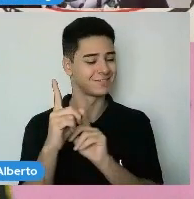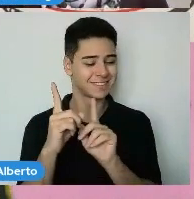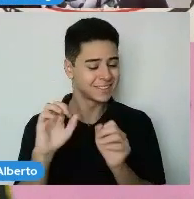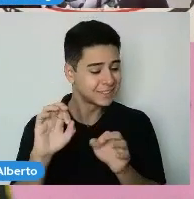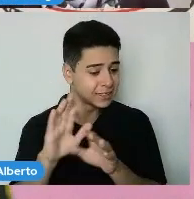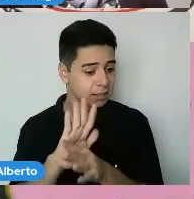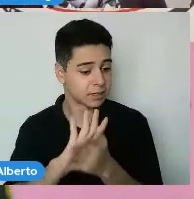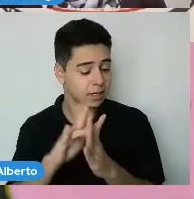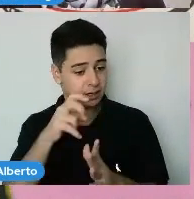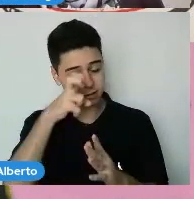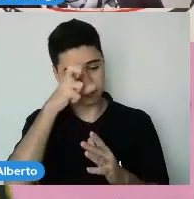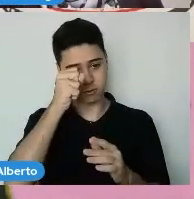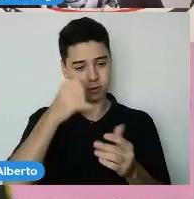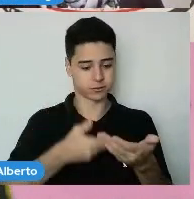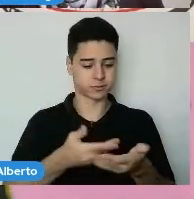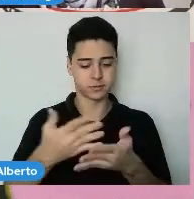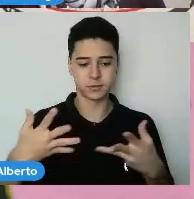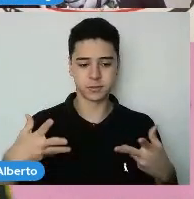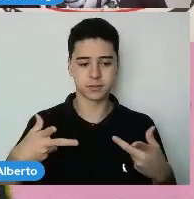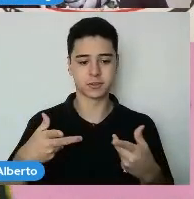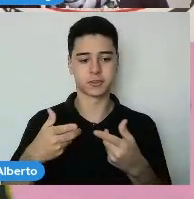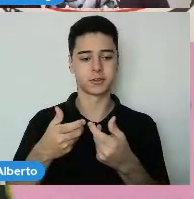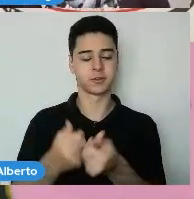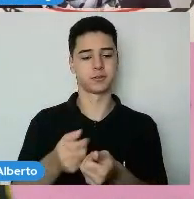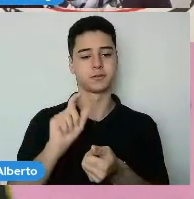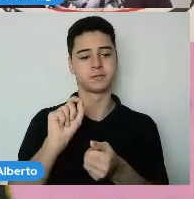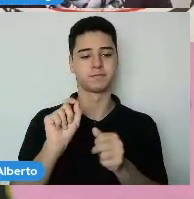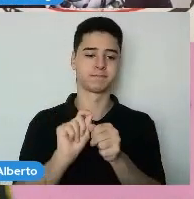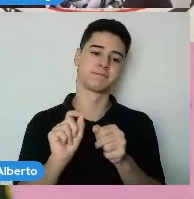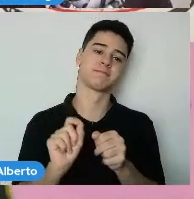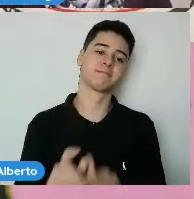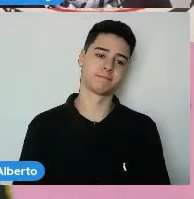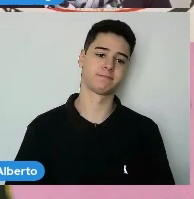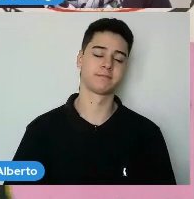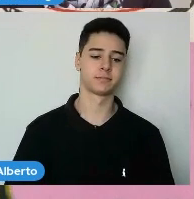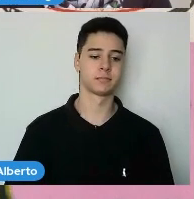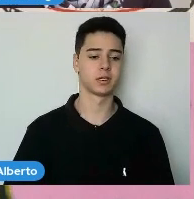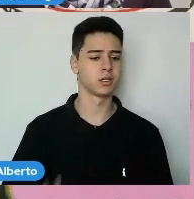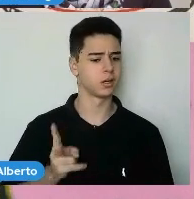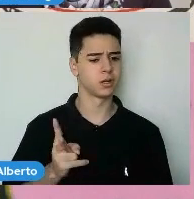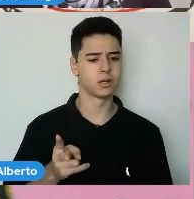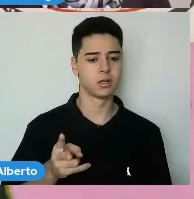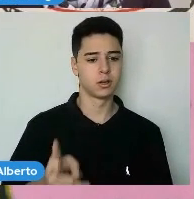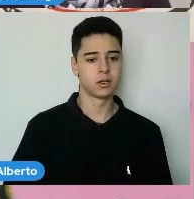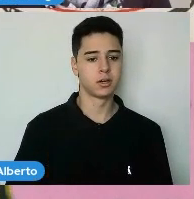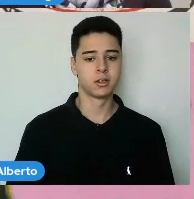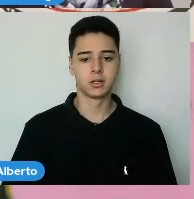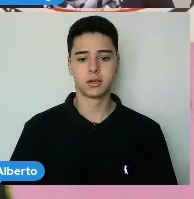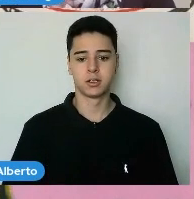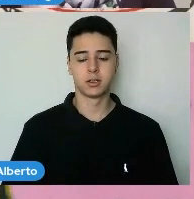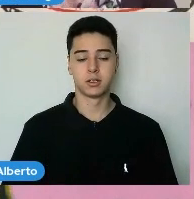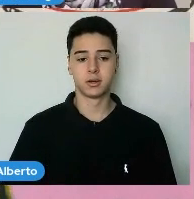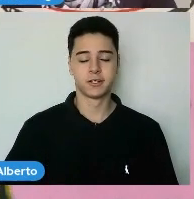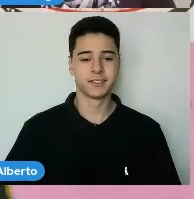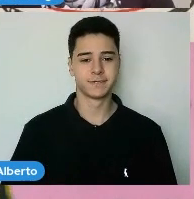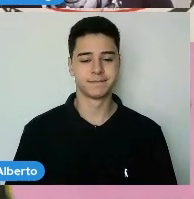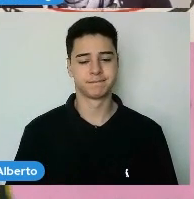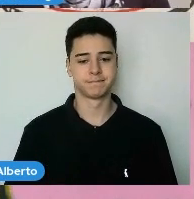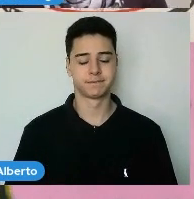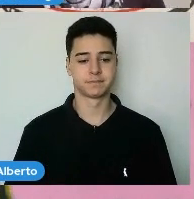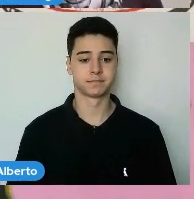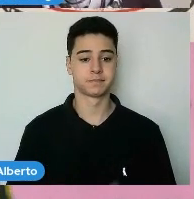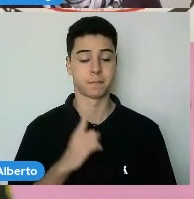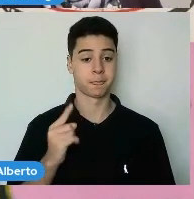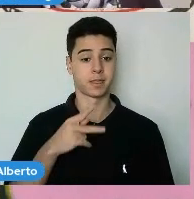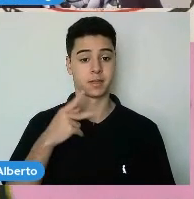o potencial daquela performance, tá? E assim por diante. Vamos lá. Aí a gente está falando